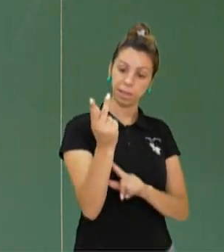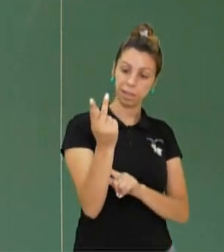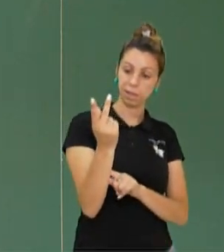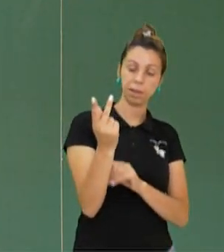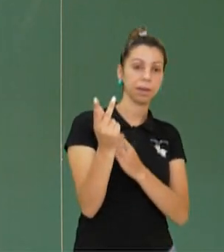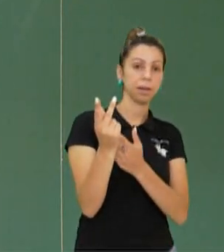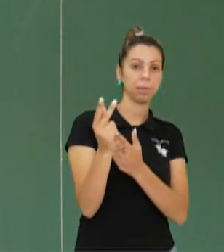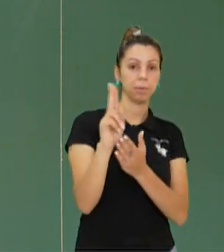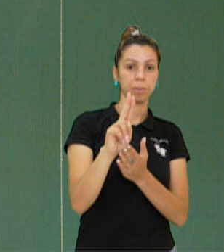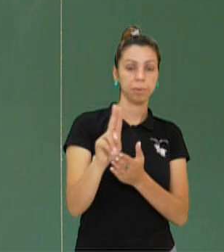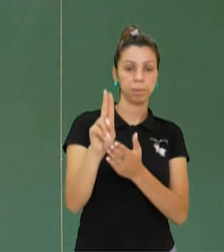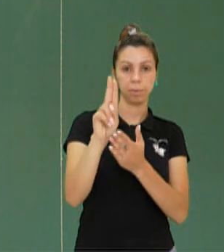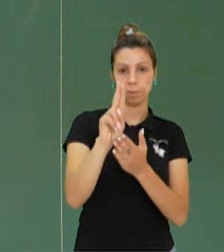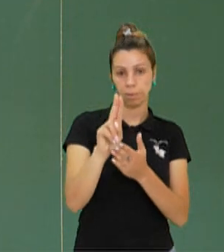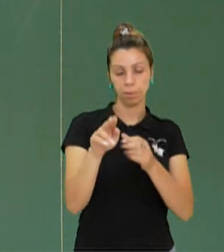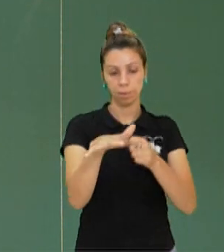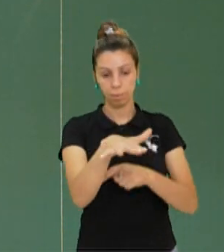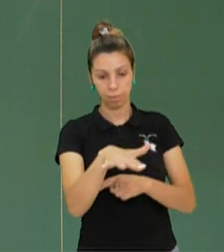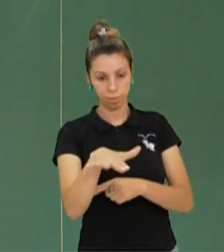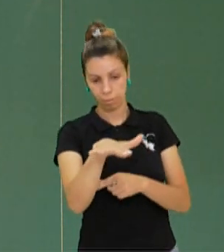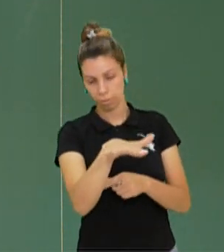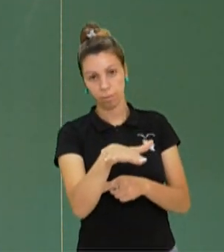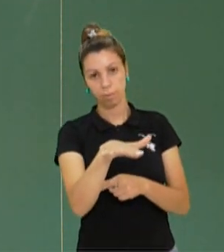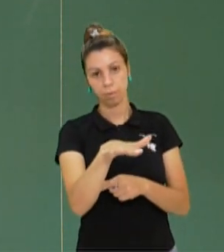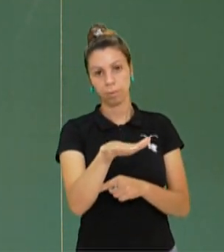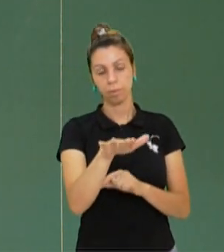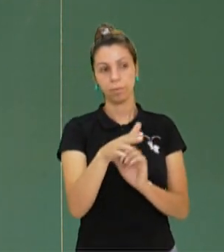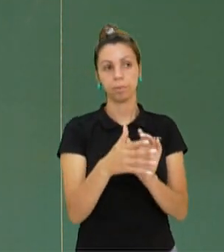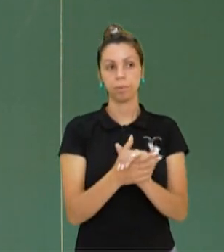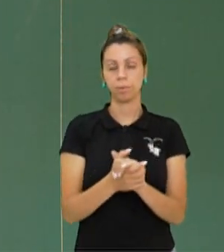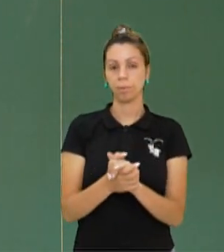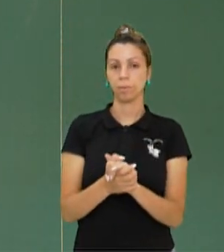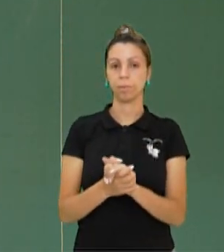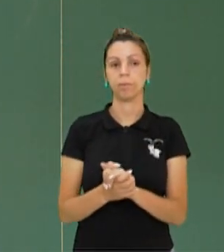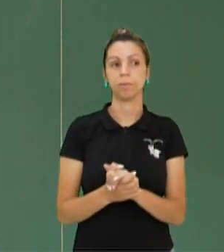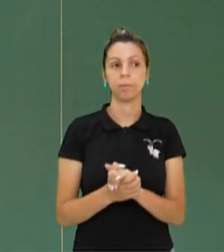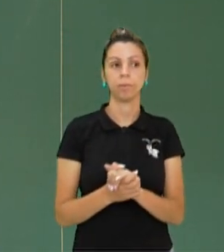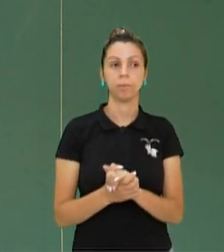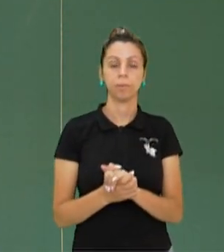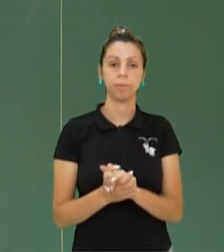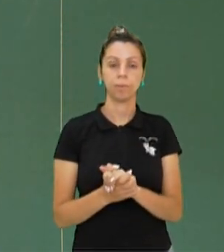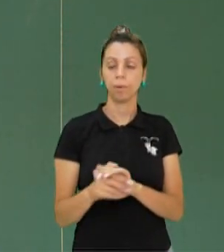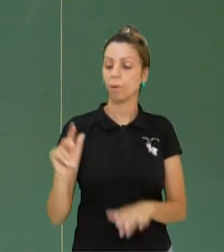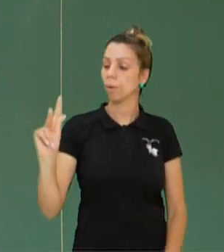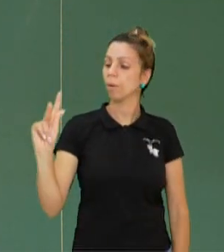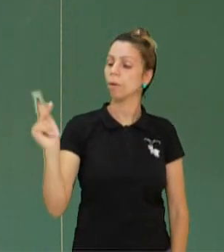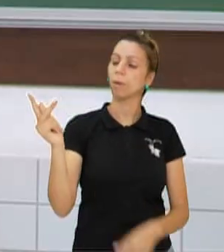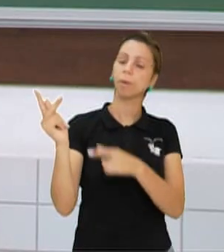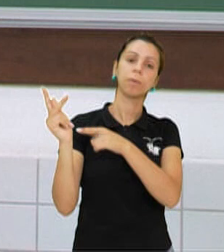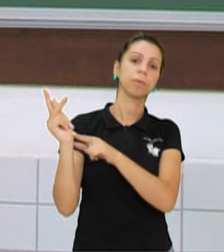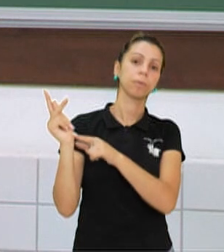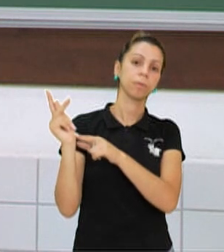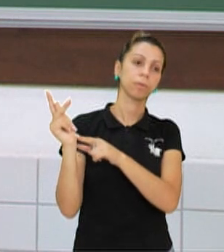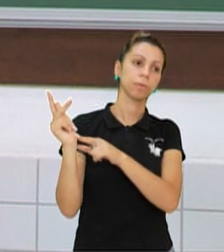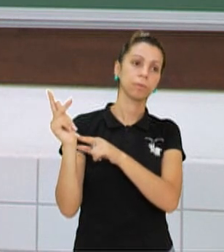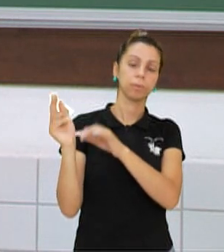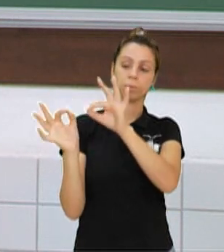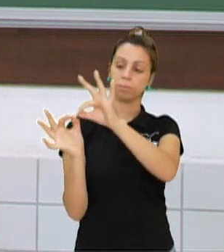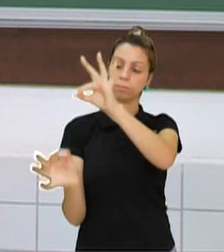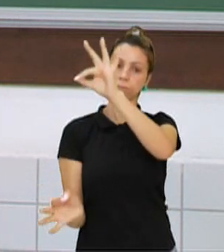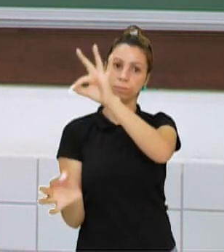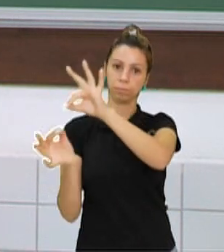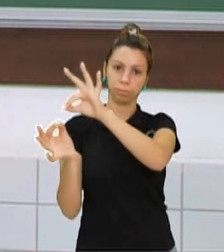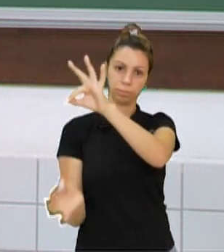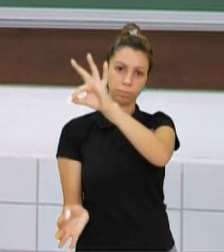hexágono. Então, área da base vezes a altura. E na altura, nós temos